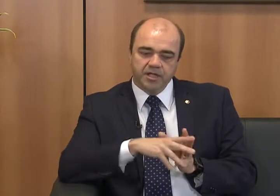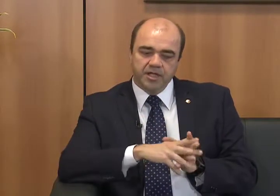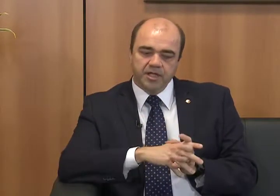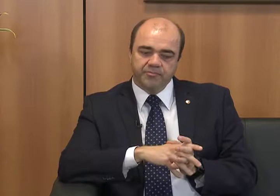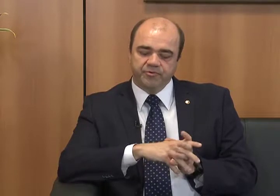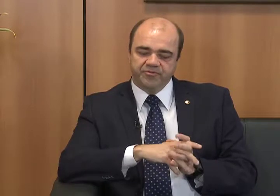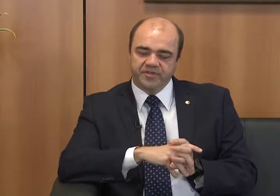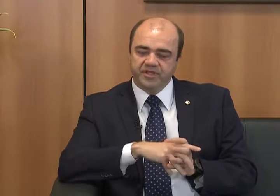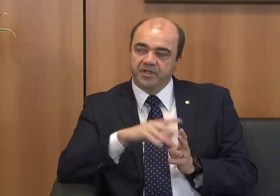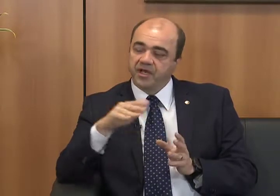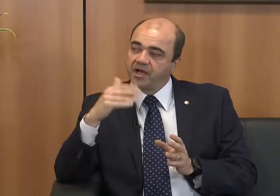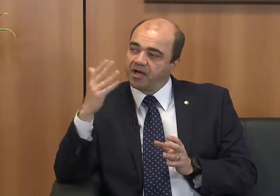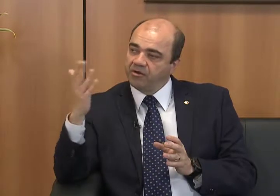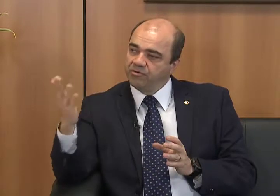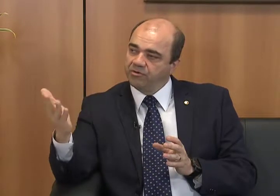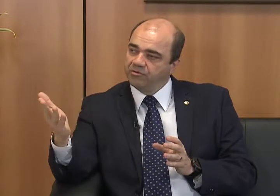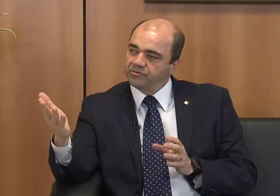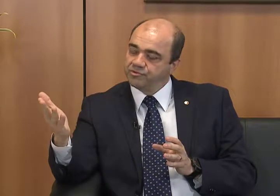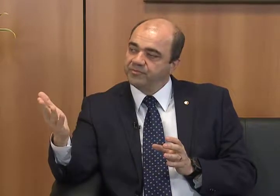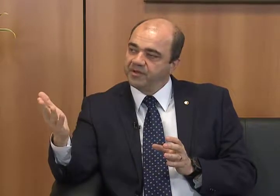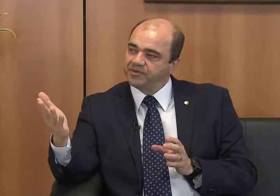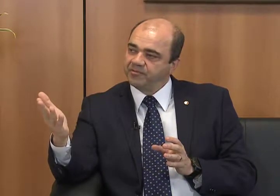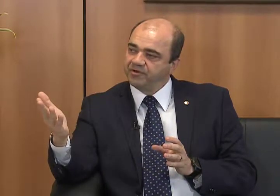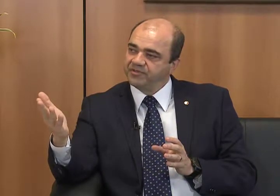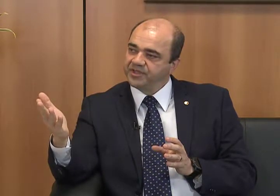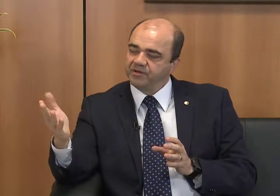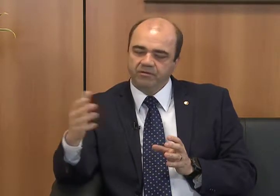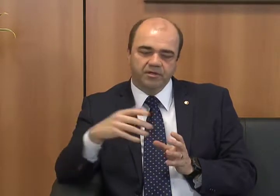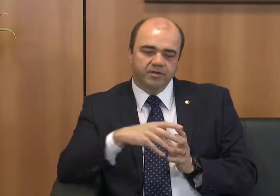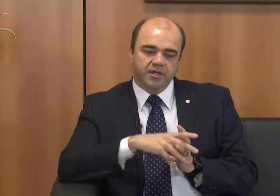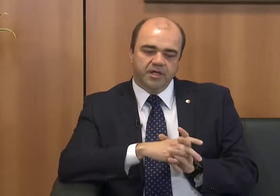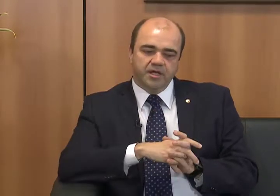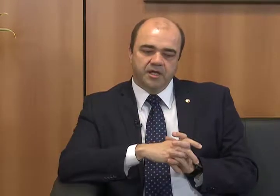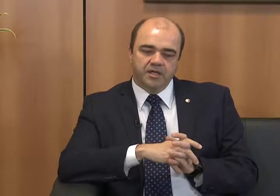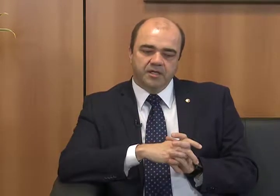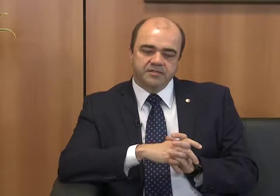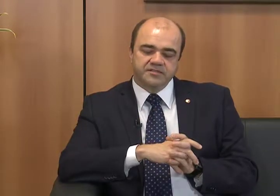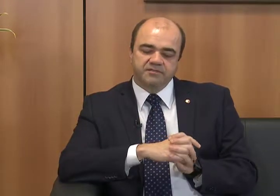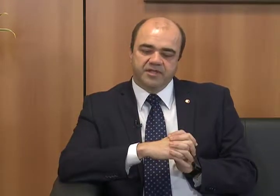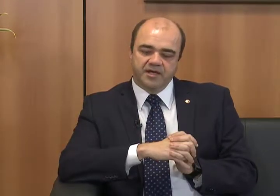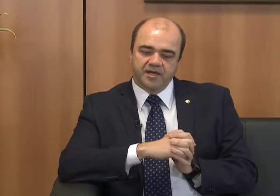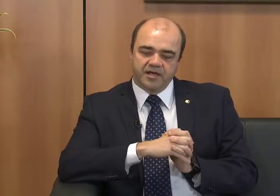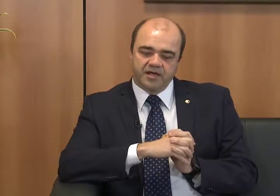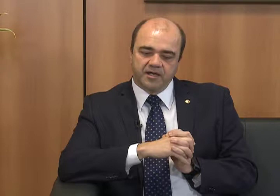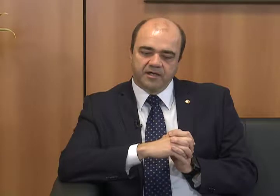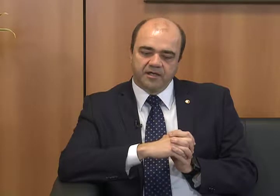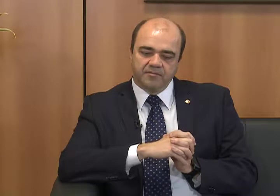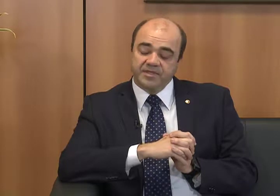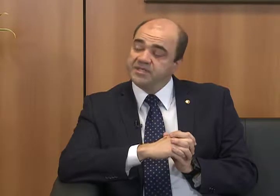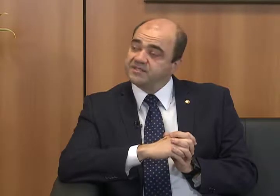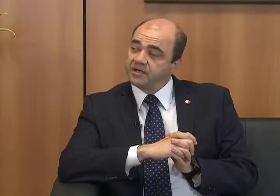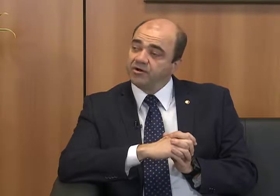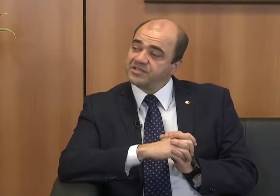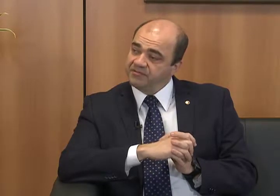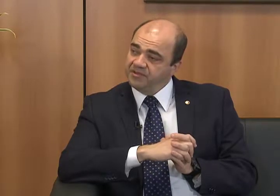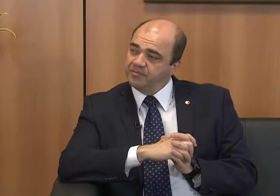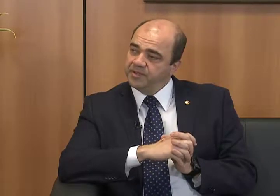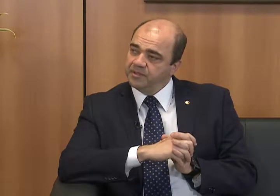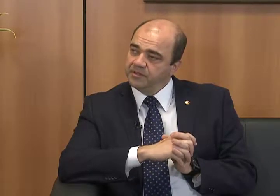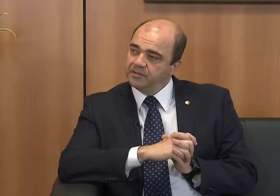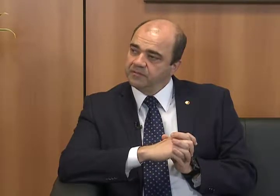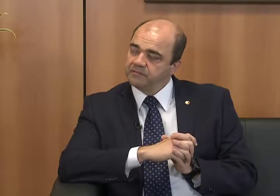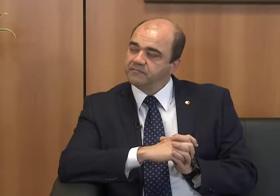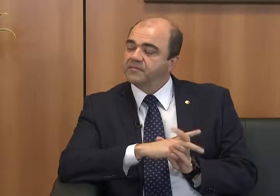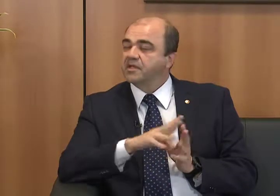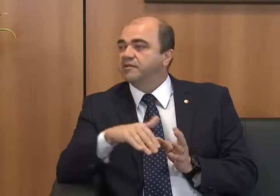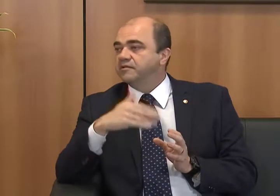Trabalho e, por fim, ao Supremo Tribunal Federal, sendo que a ministra Rosa Weber